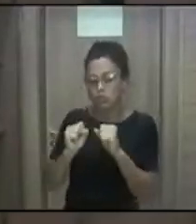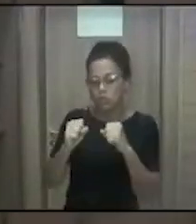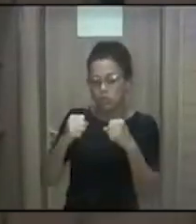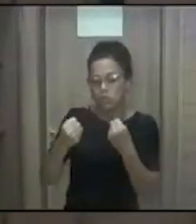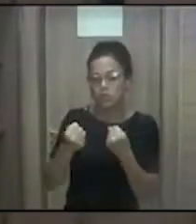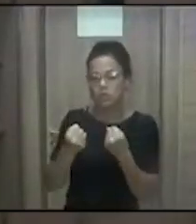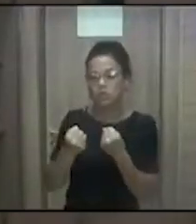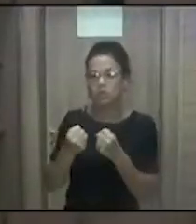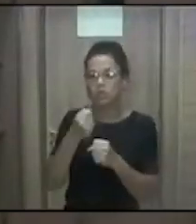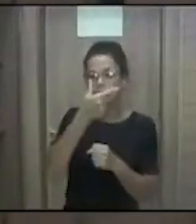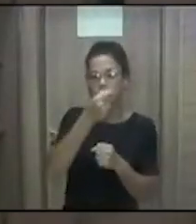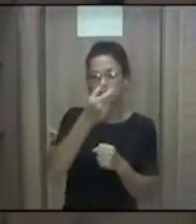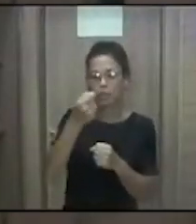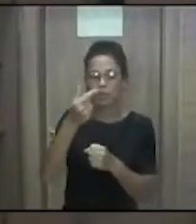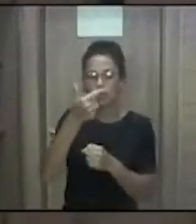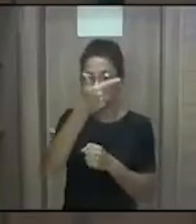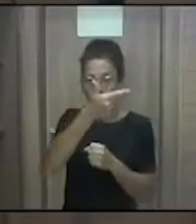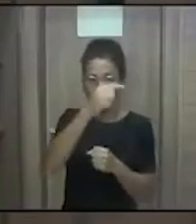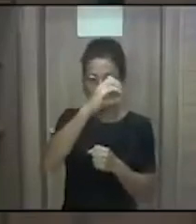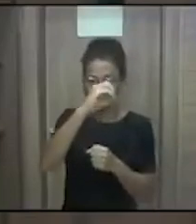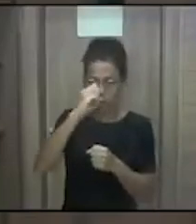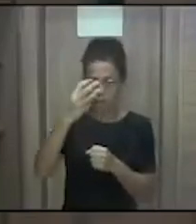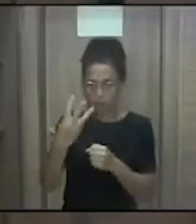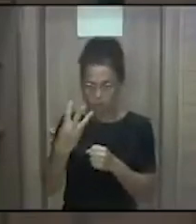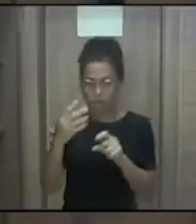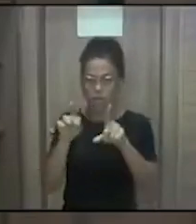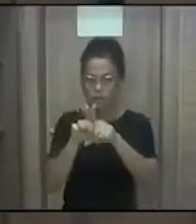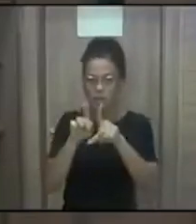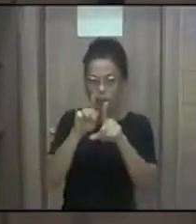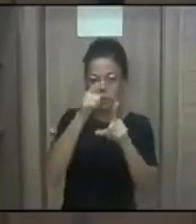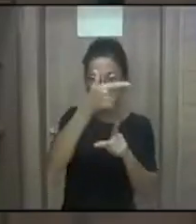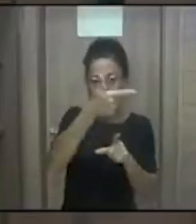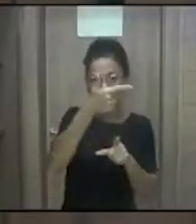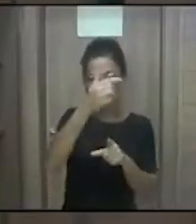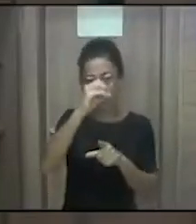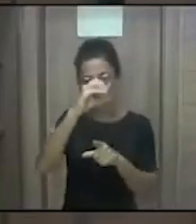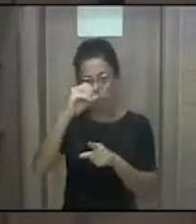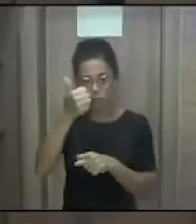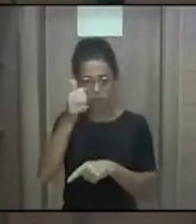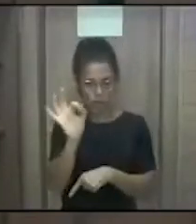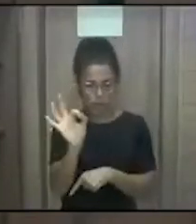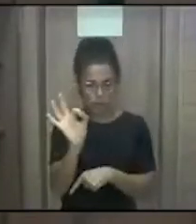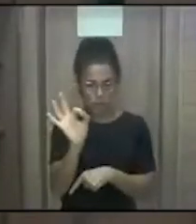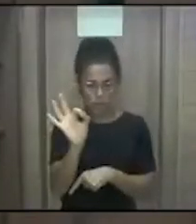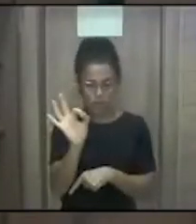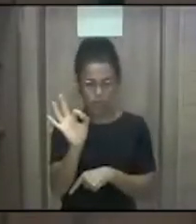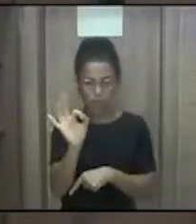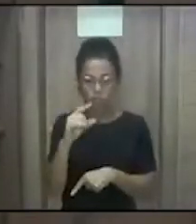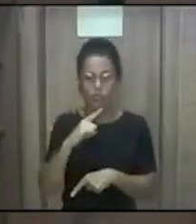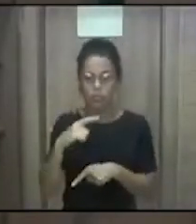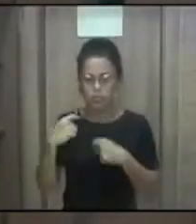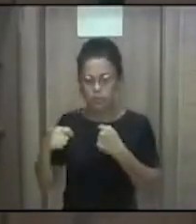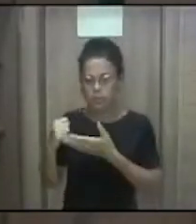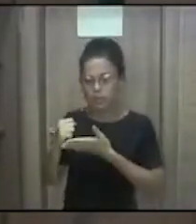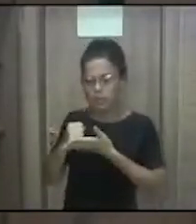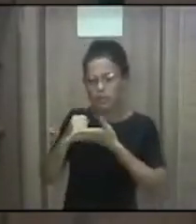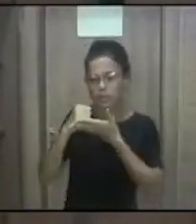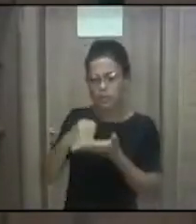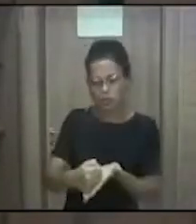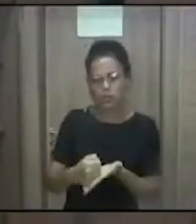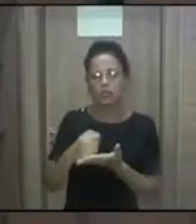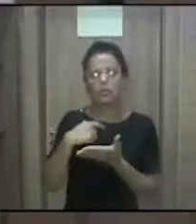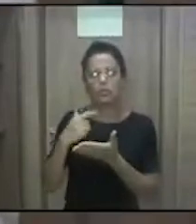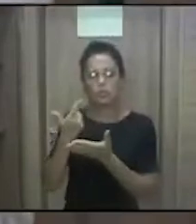inquérito 2003 e 2010, e de fato é preciso da ajuda dos epidemiologistas,